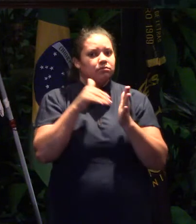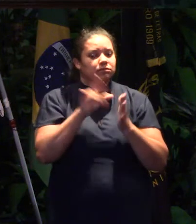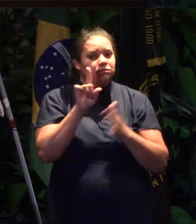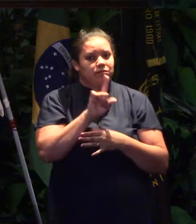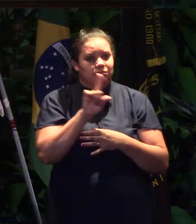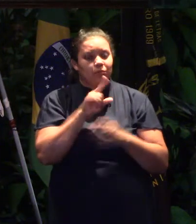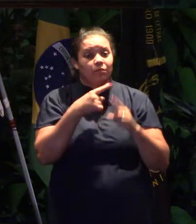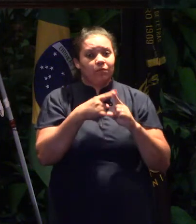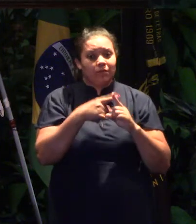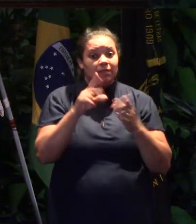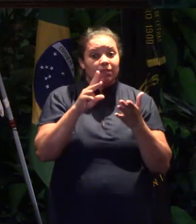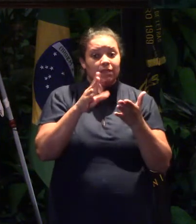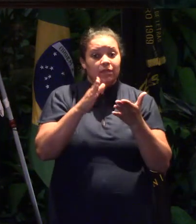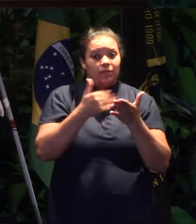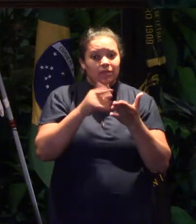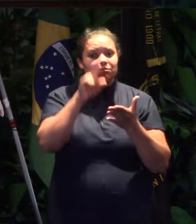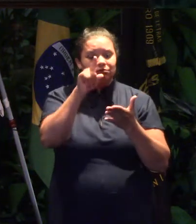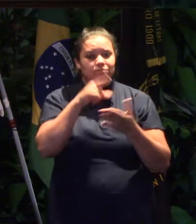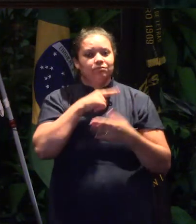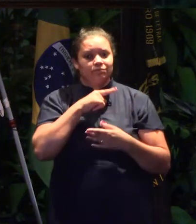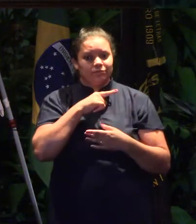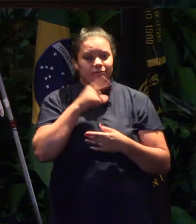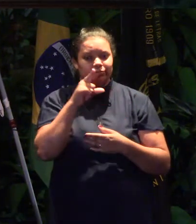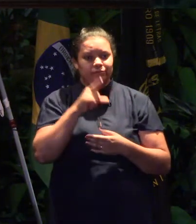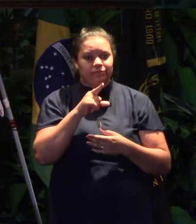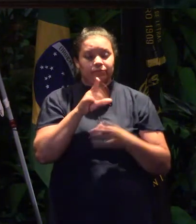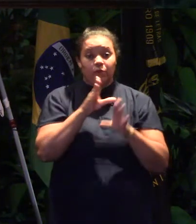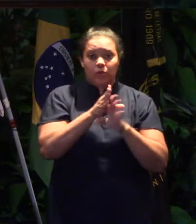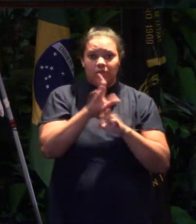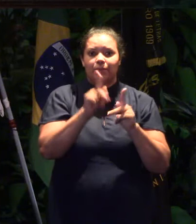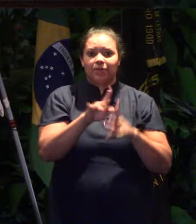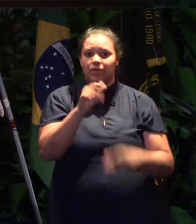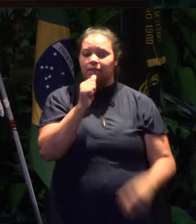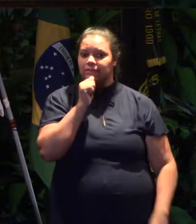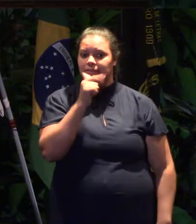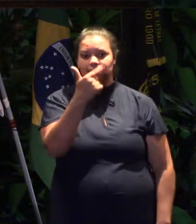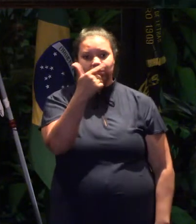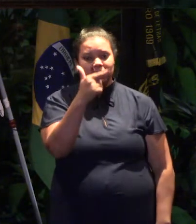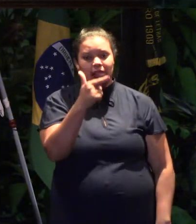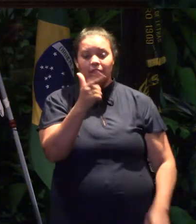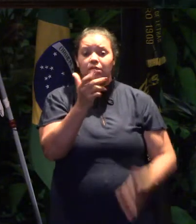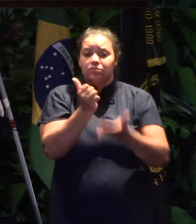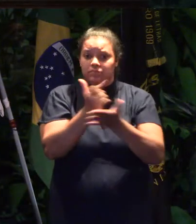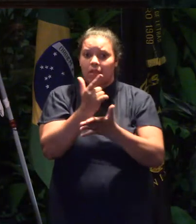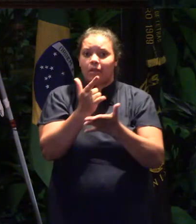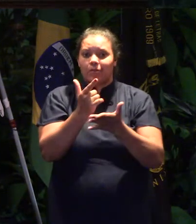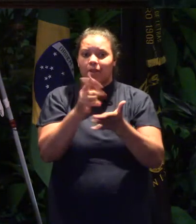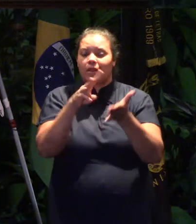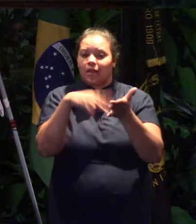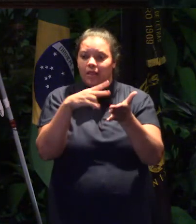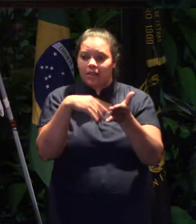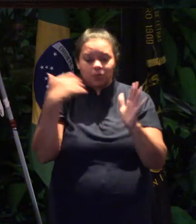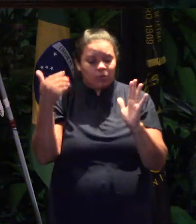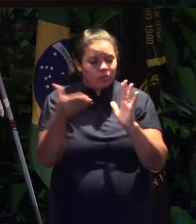do Flávio está aí. Eu aconselho quem não tem o livro que possa adquirir e terminar a leitura do texto